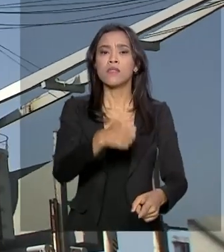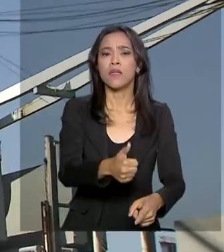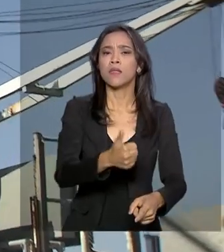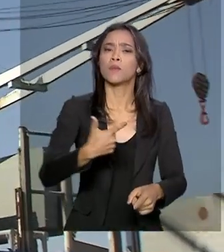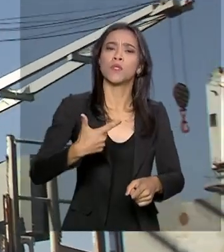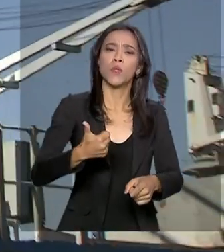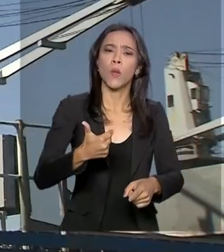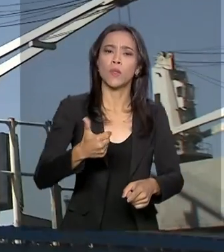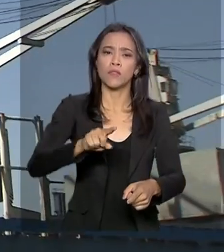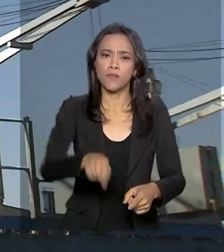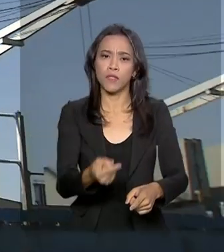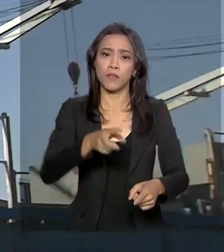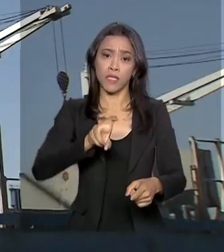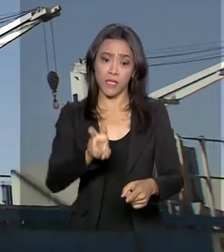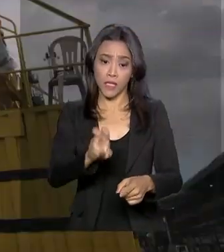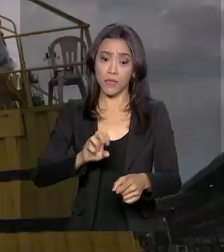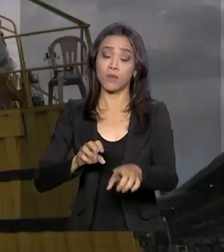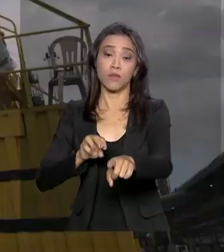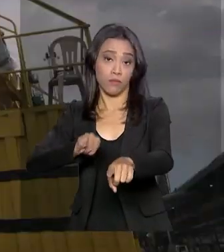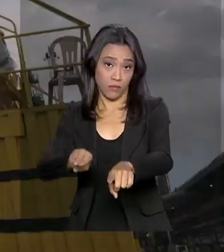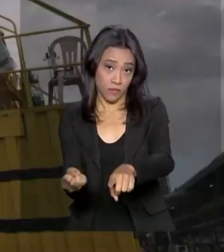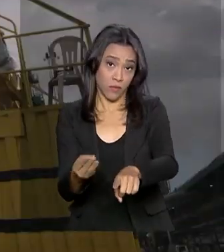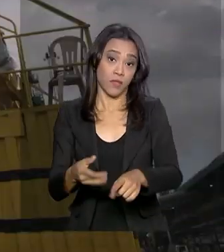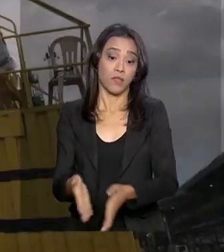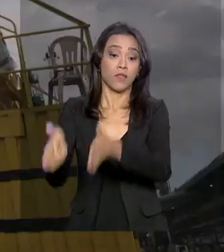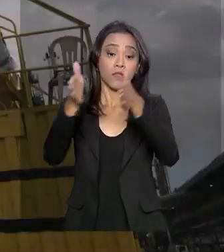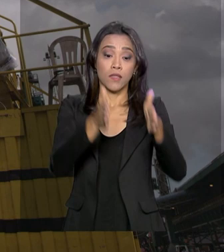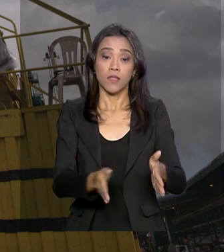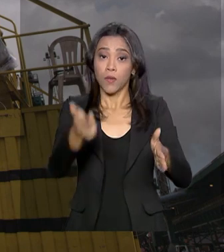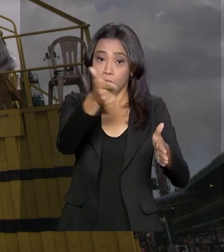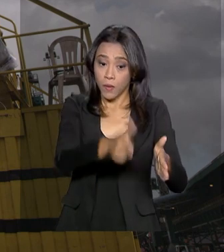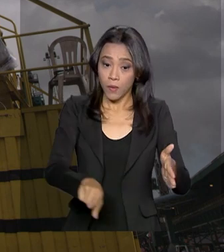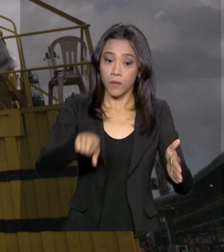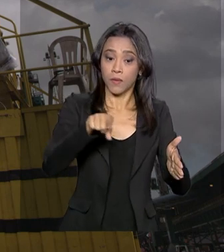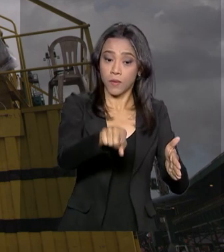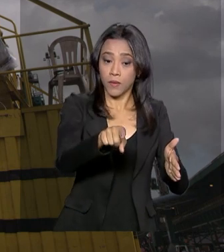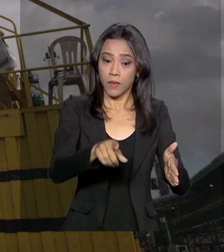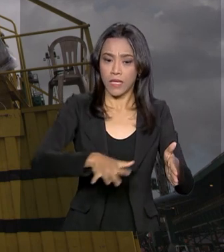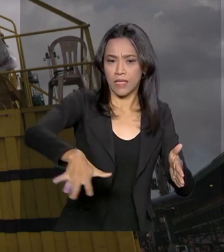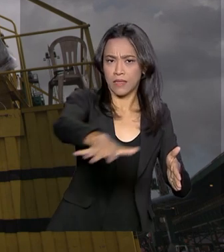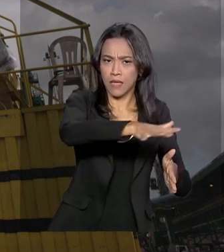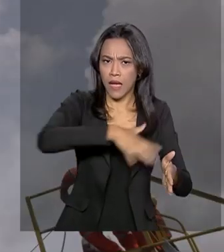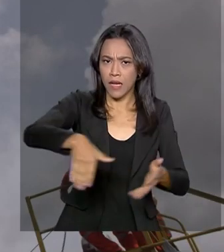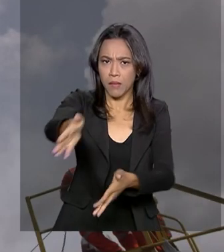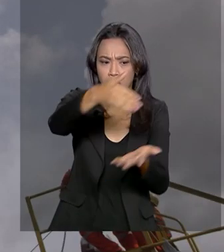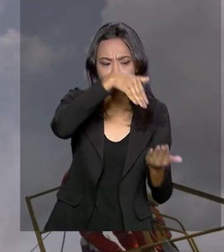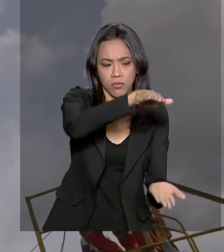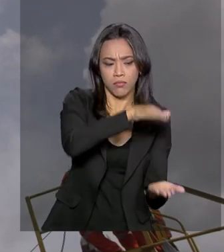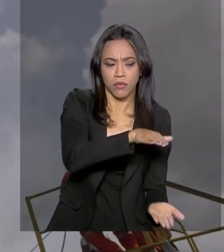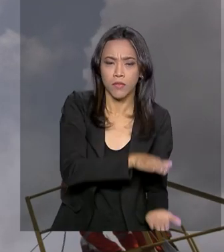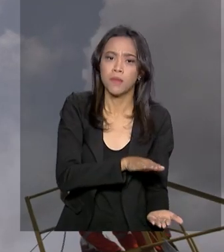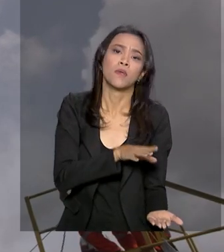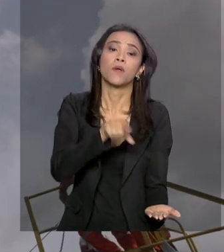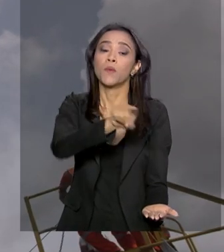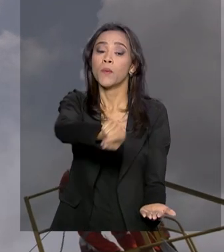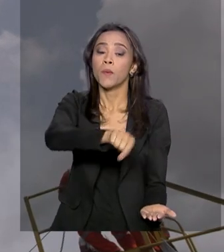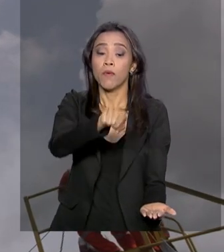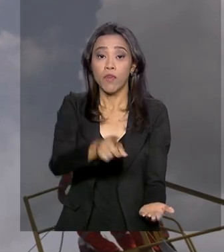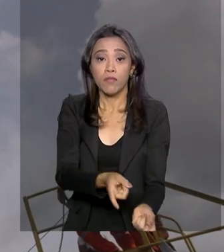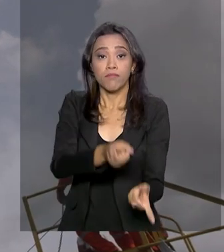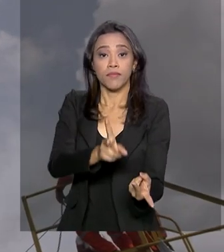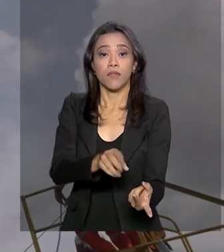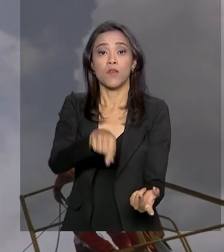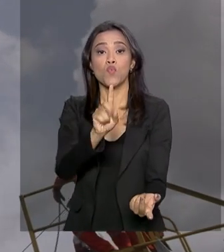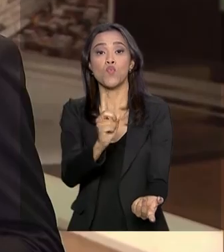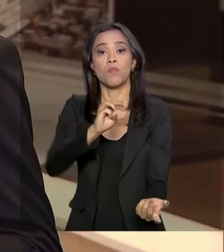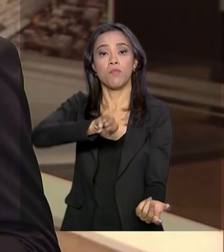112 milhões e 500 mil reais. Em Paranaguá, a área destinada à carga de celulose foi arrematada por um